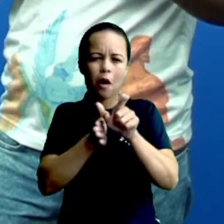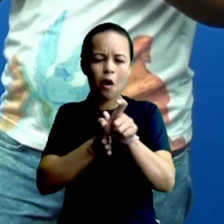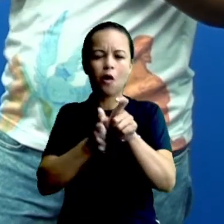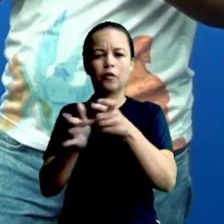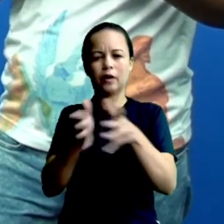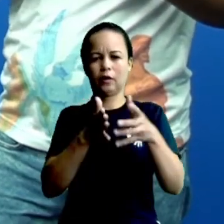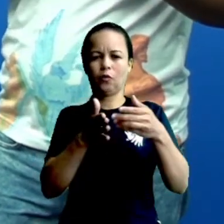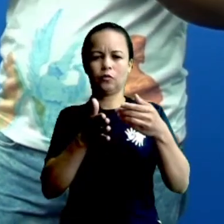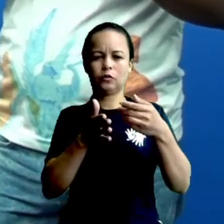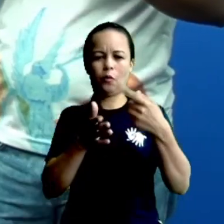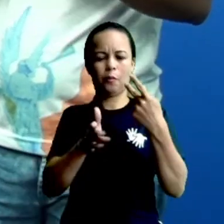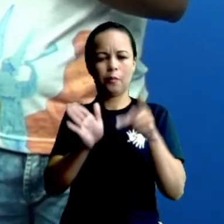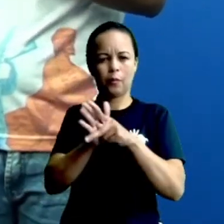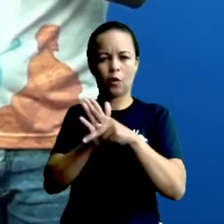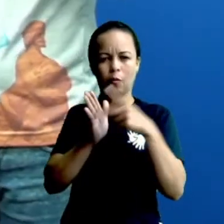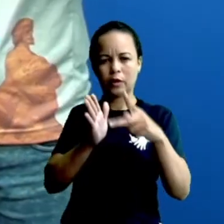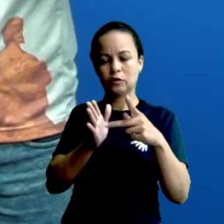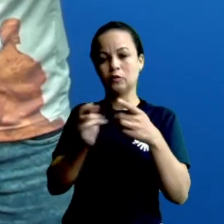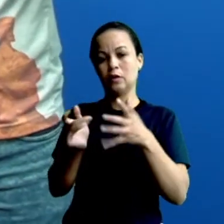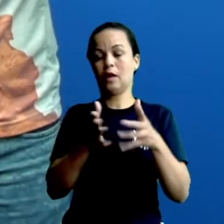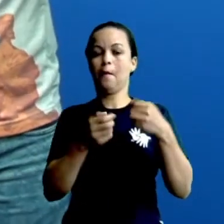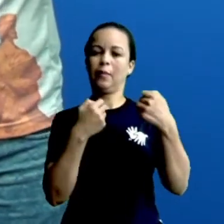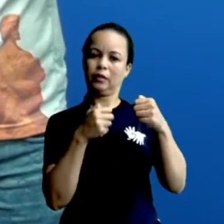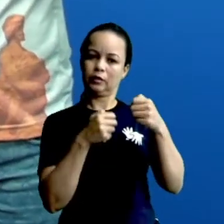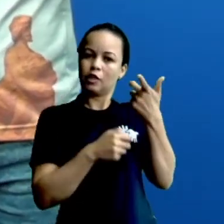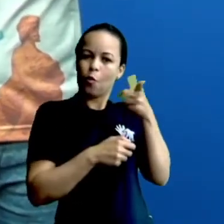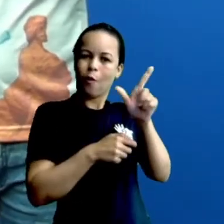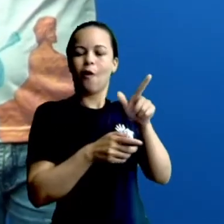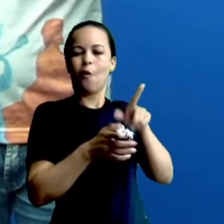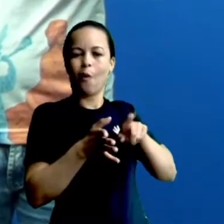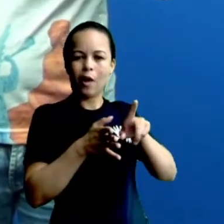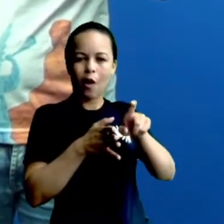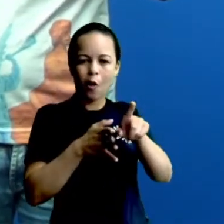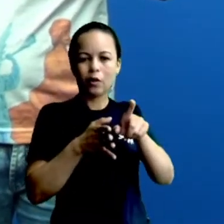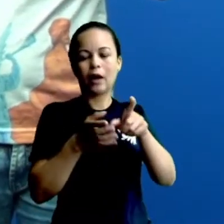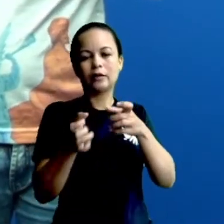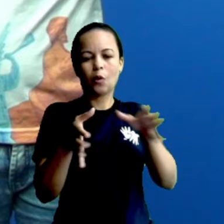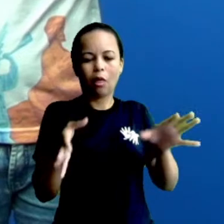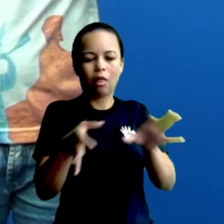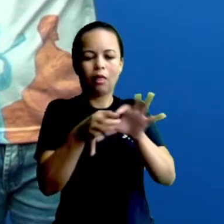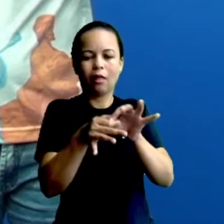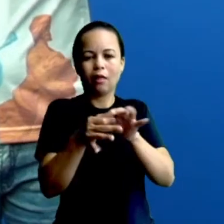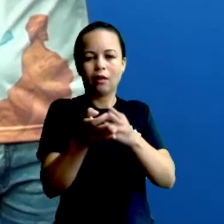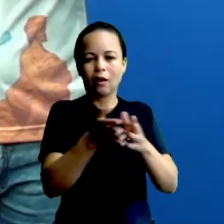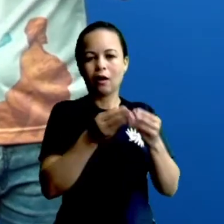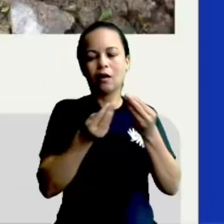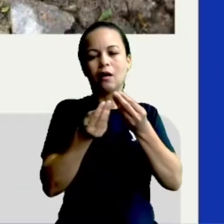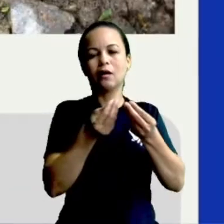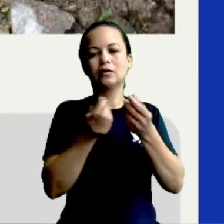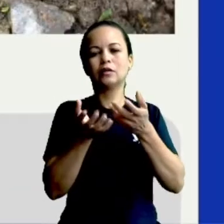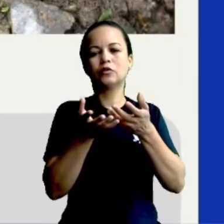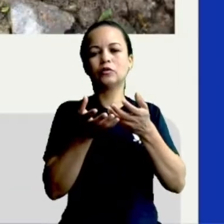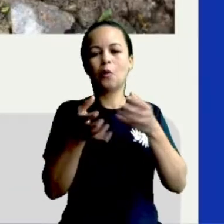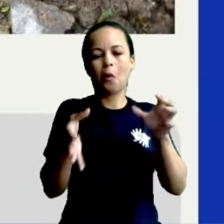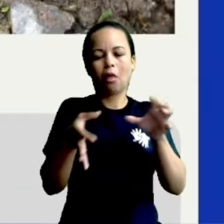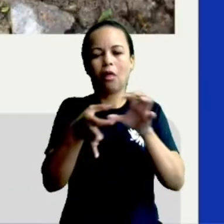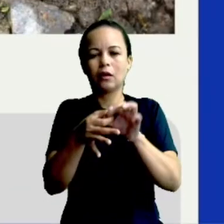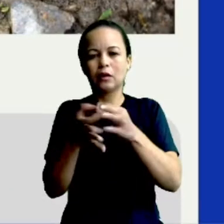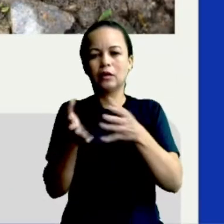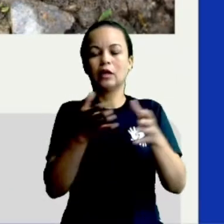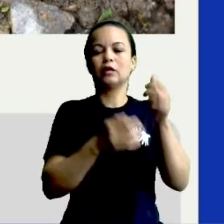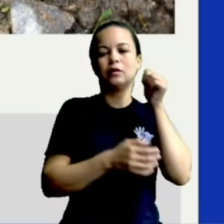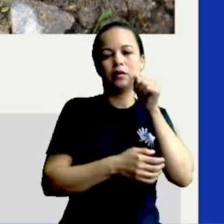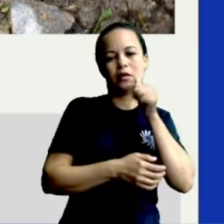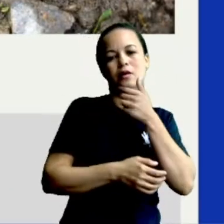reproduzir consigo mesma. Ela precisa de uma outra minhoca em que os seus clitelos irão cruzar-se, sua parte